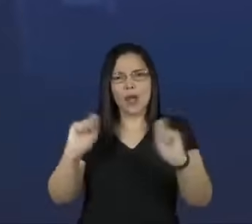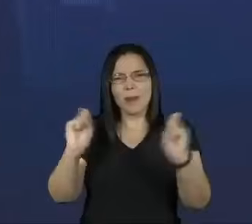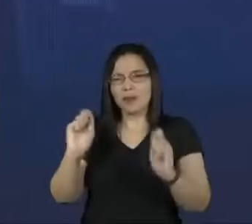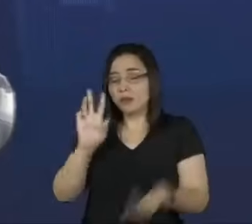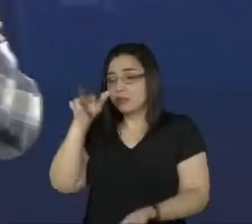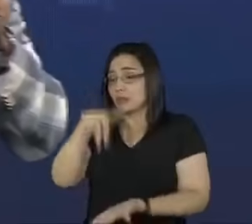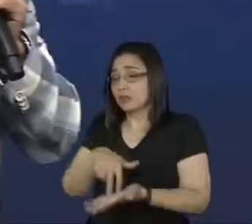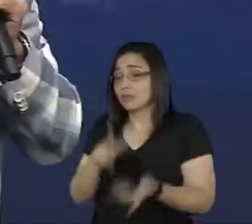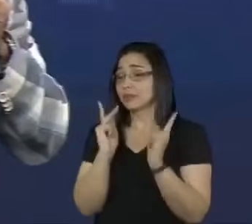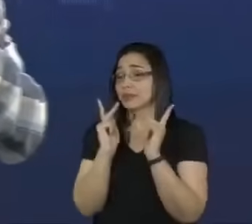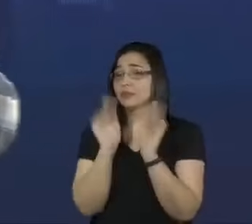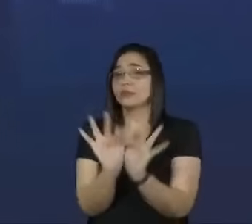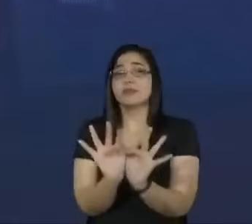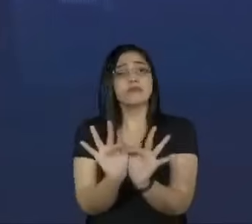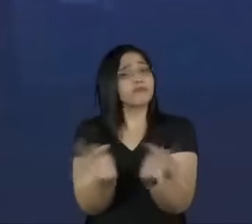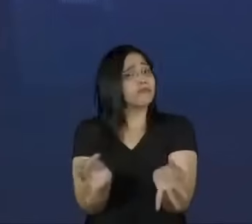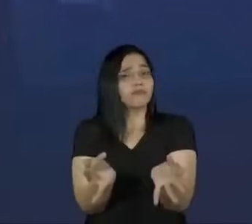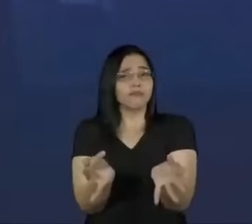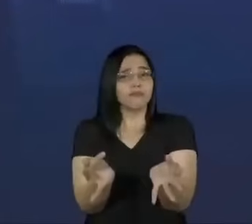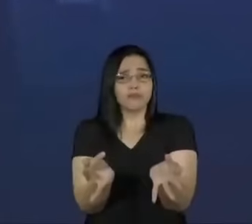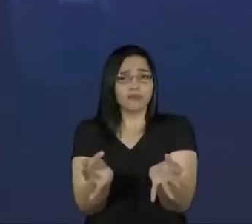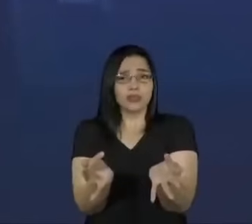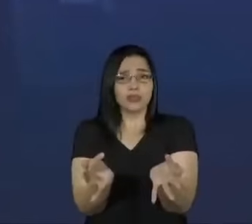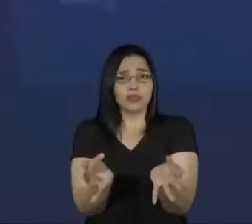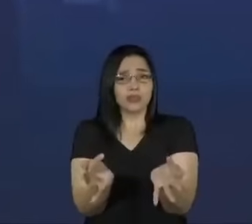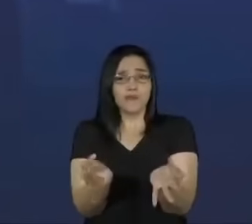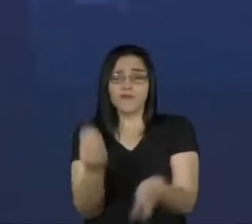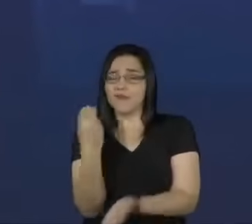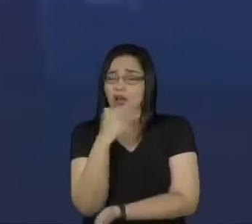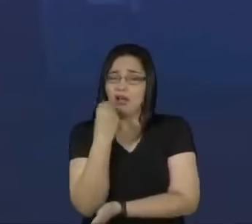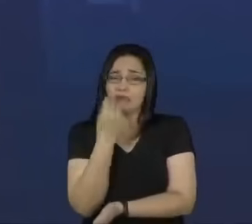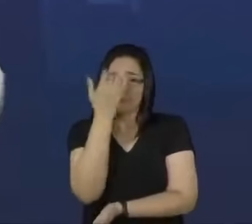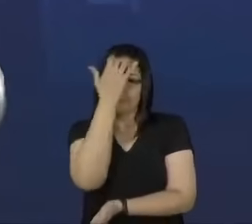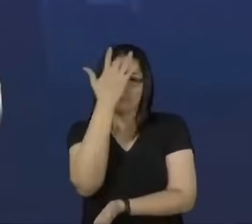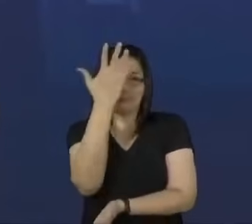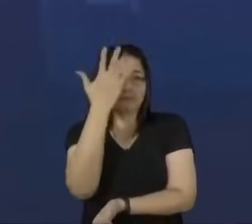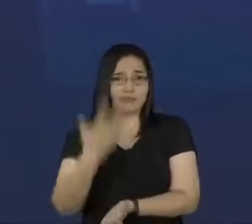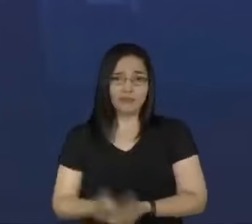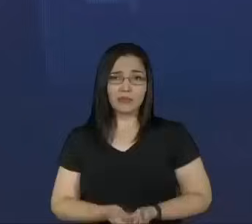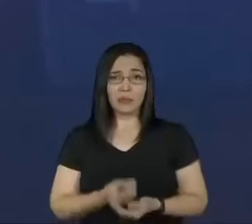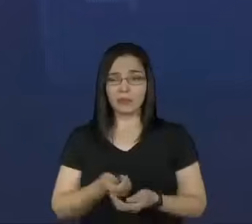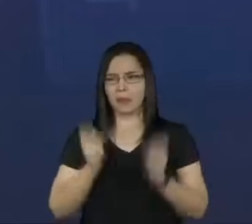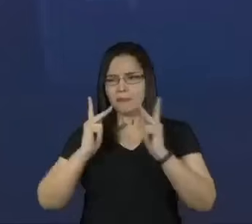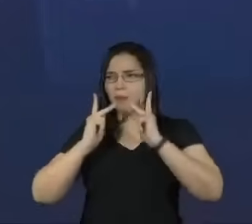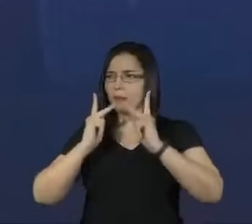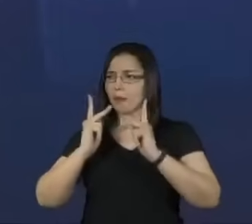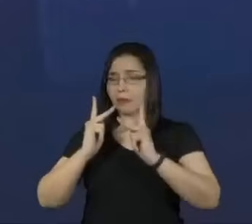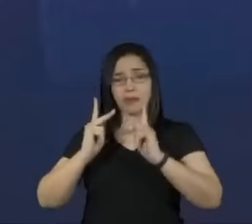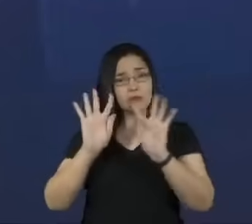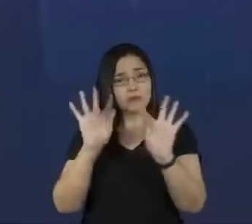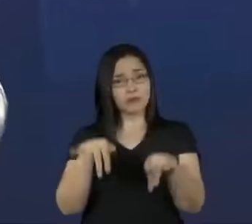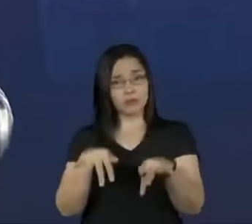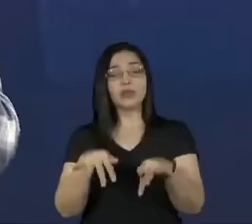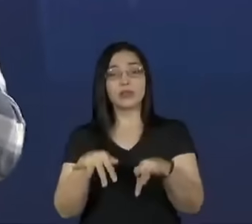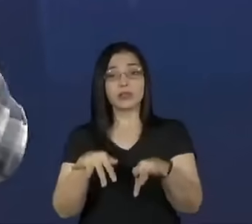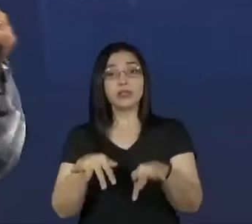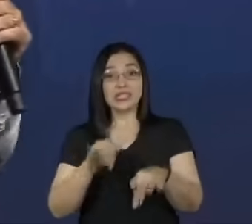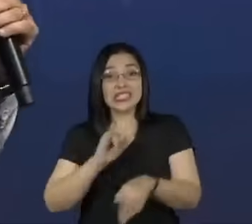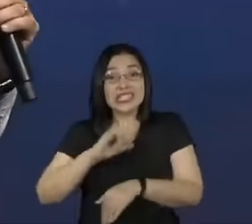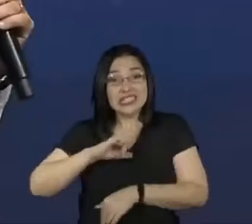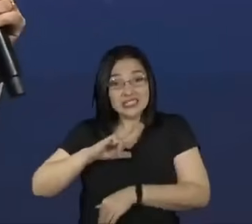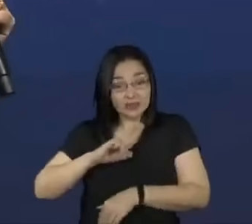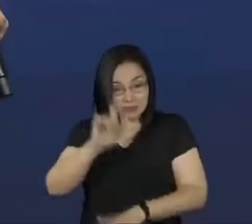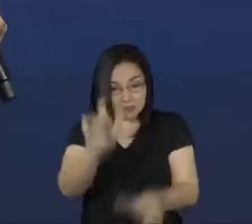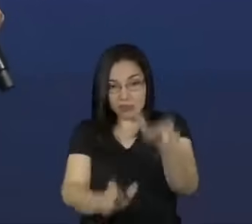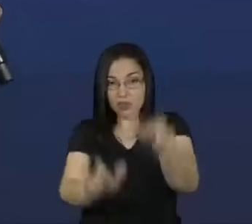acabei de pregar bem simples feijãozinho com arroz pregou a palavra de Deus Se tiver